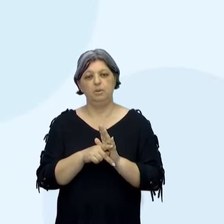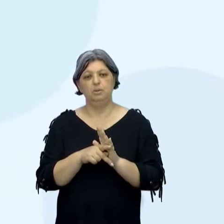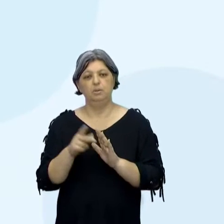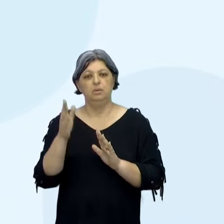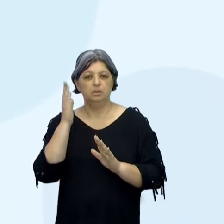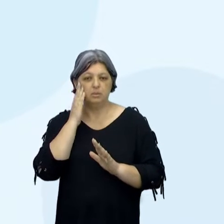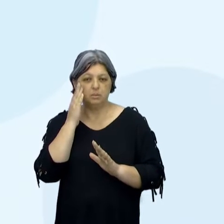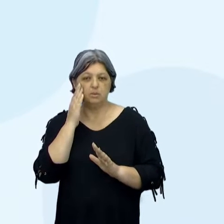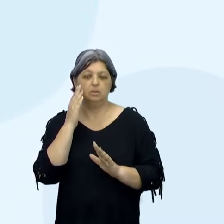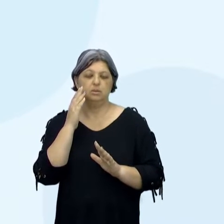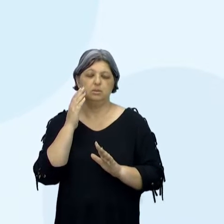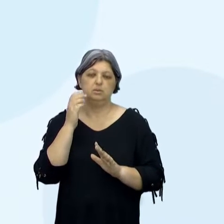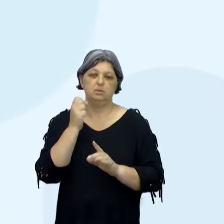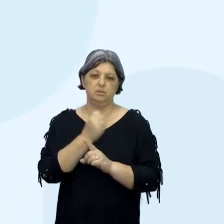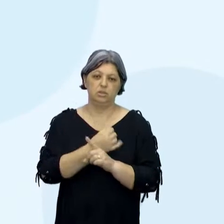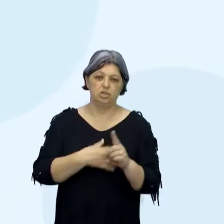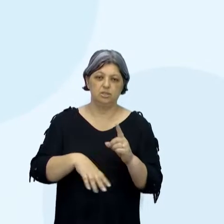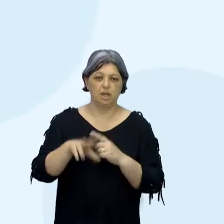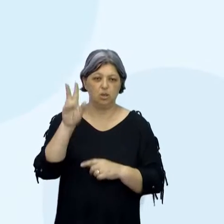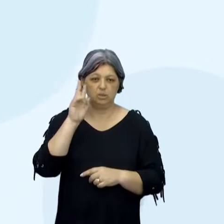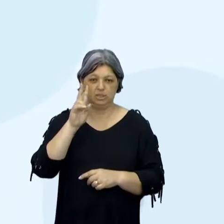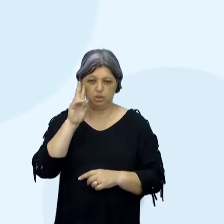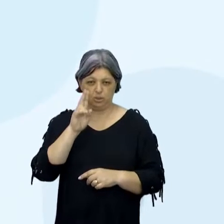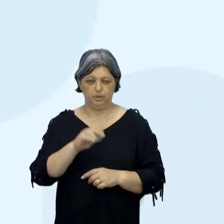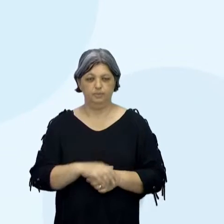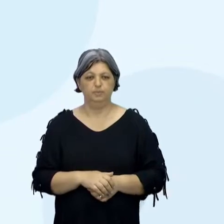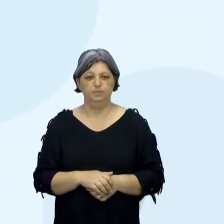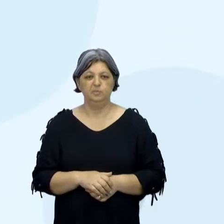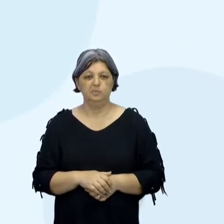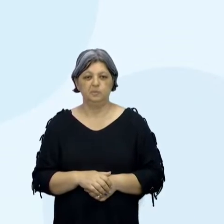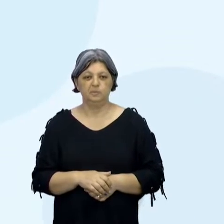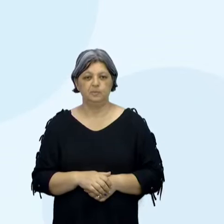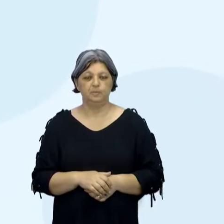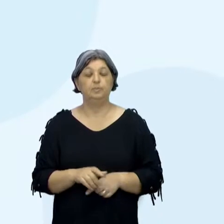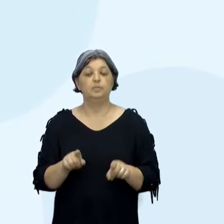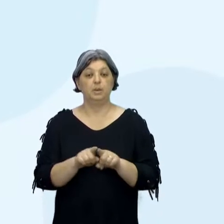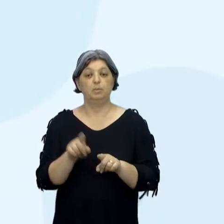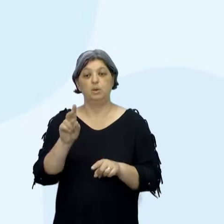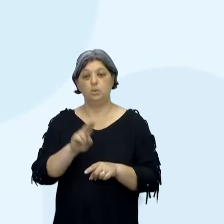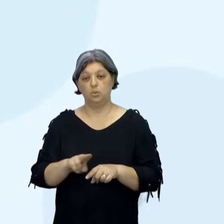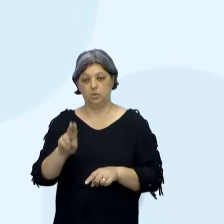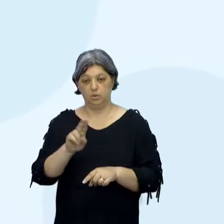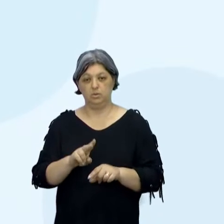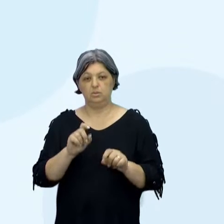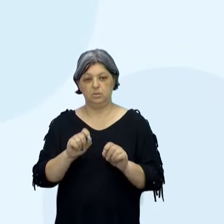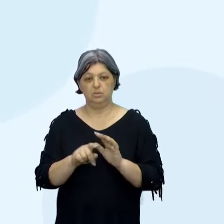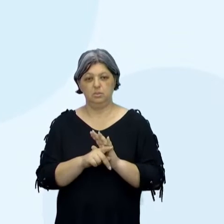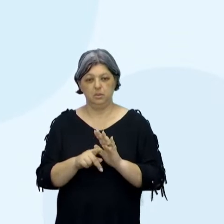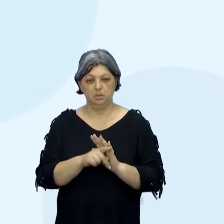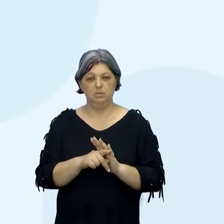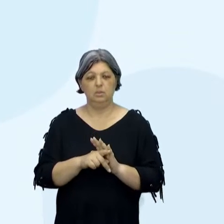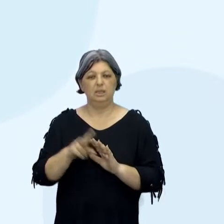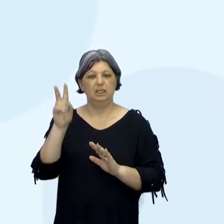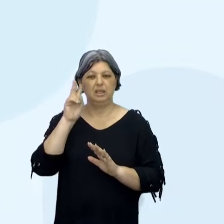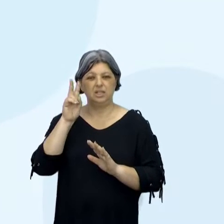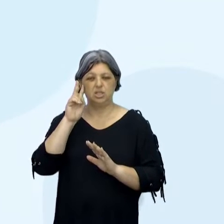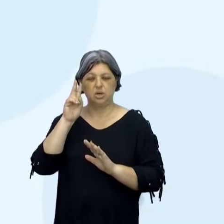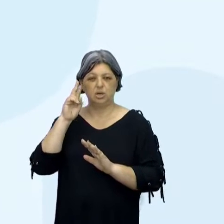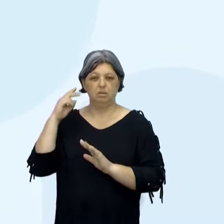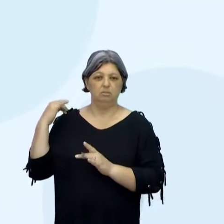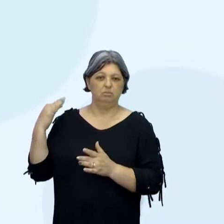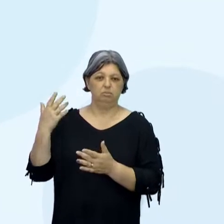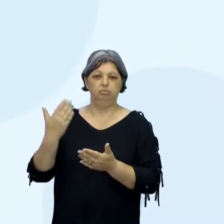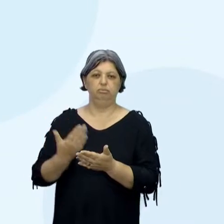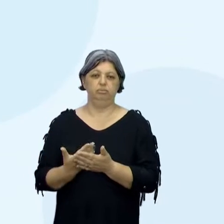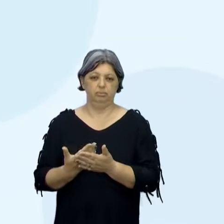história social, né? E para isso a gente acaba também utilizando bastante aí o prisma da história, né, que é realmente a